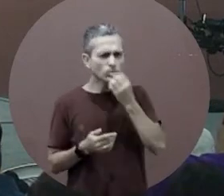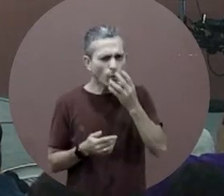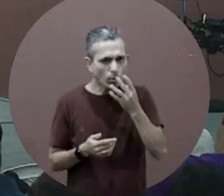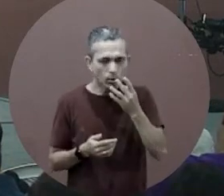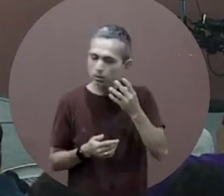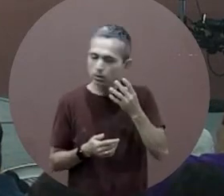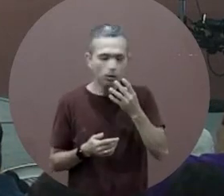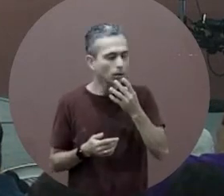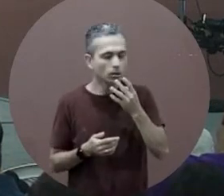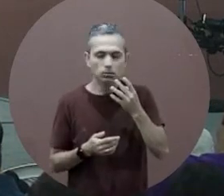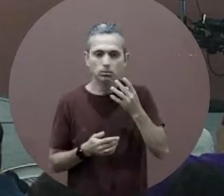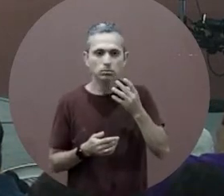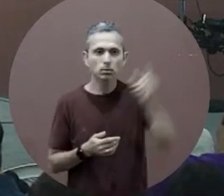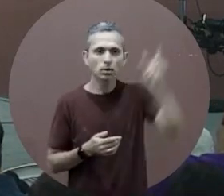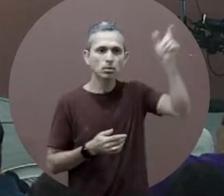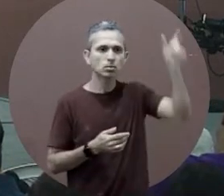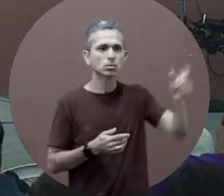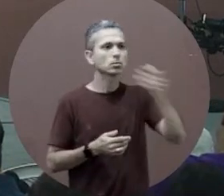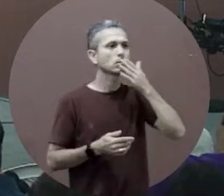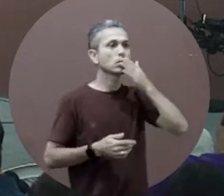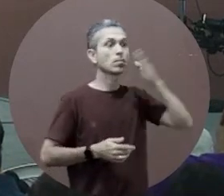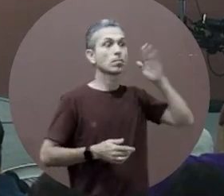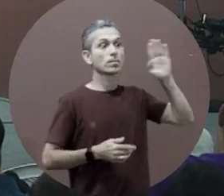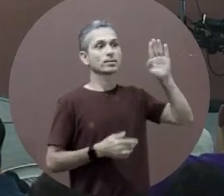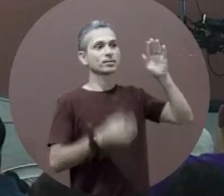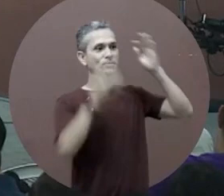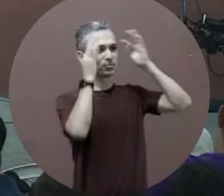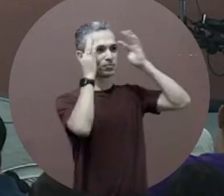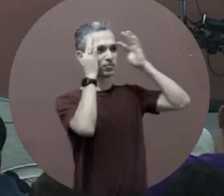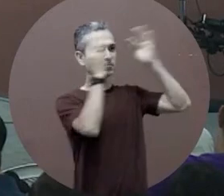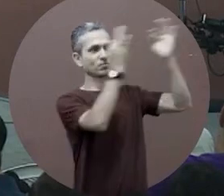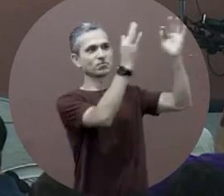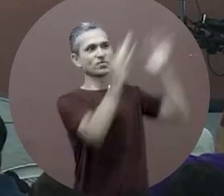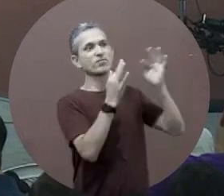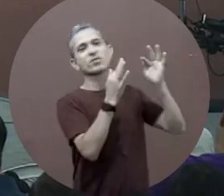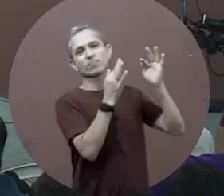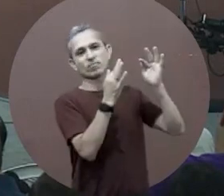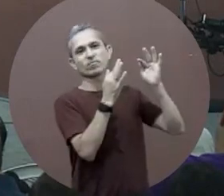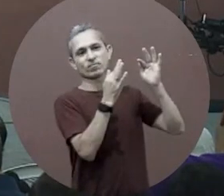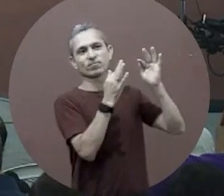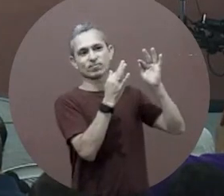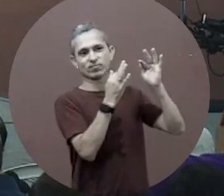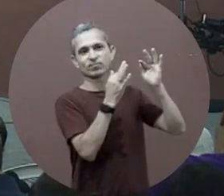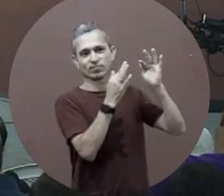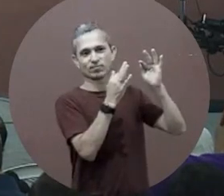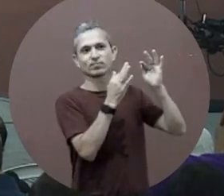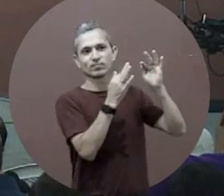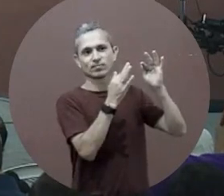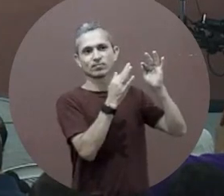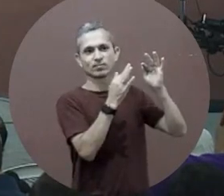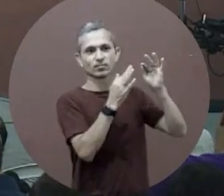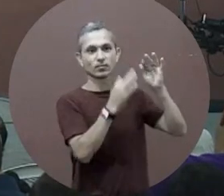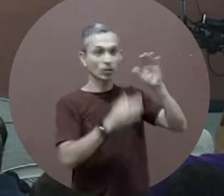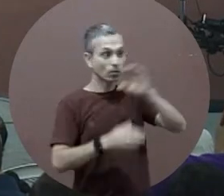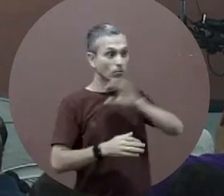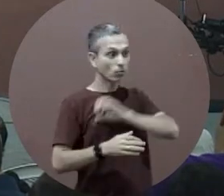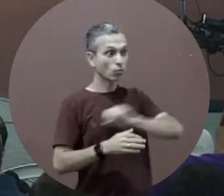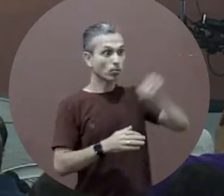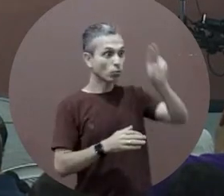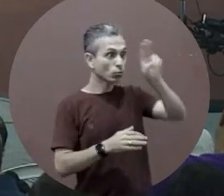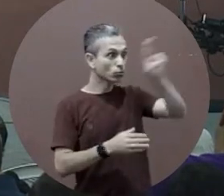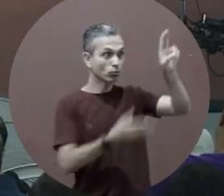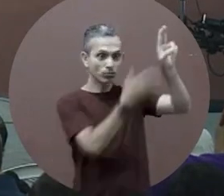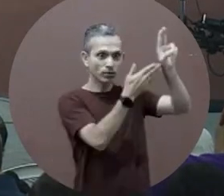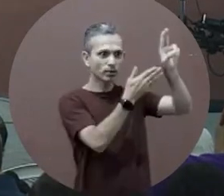prometeu é fiel. E Ele cumpre o que prometeu. Por amor ao nome dEle, Ele disse que nos